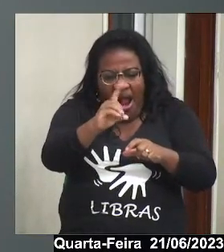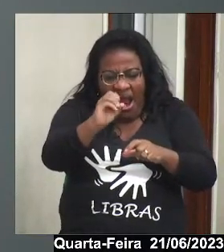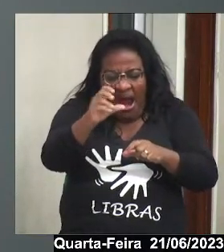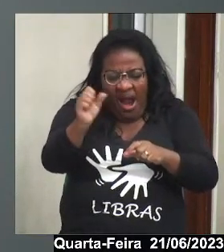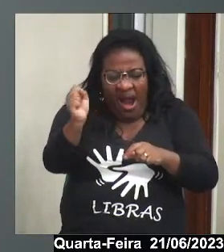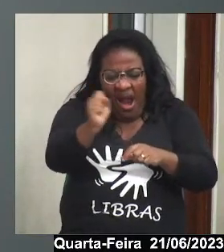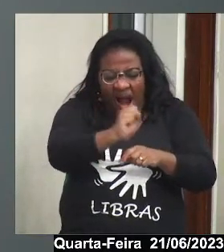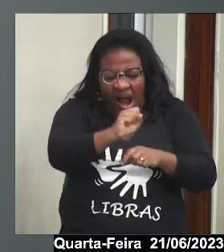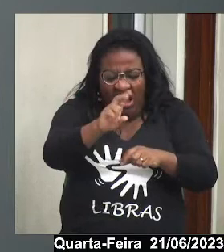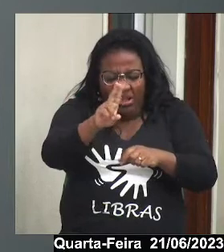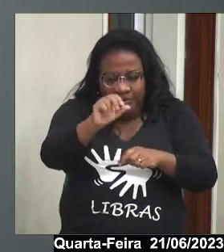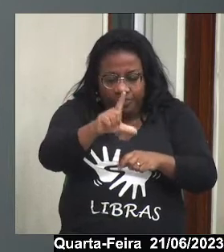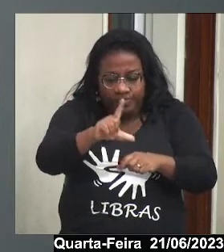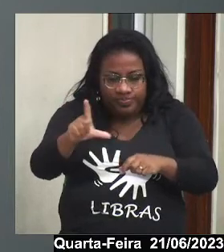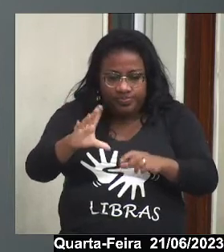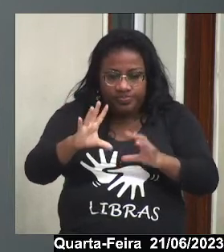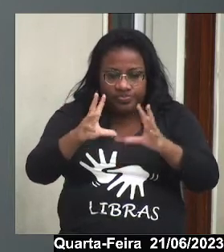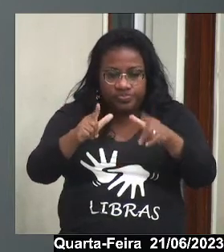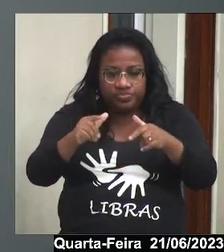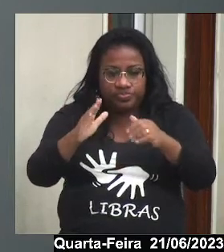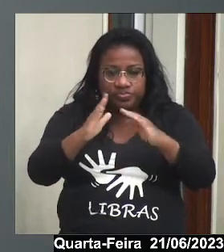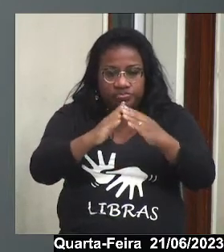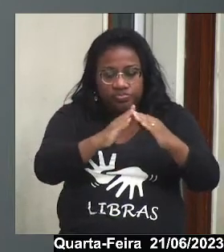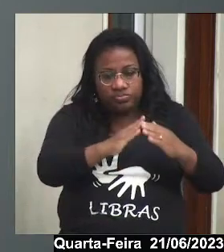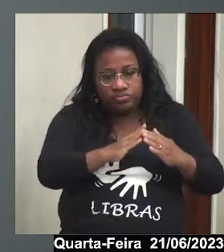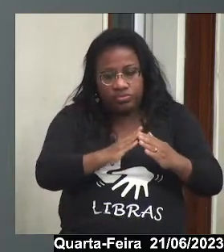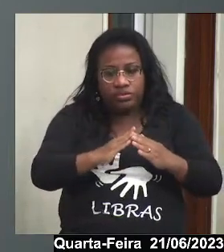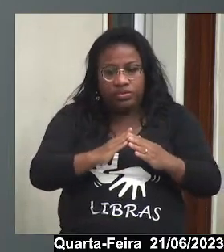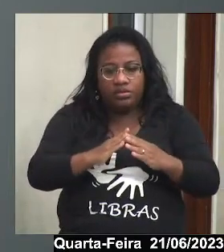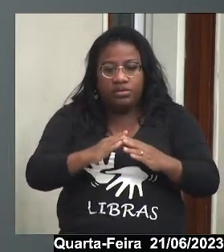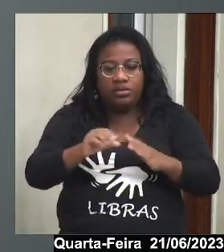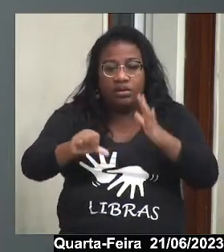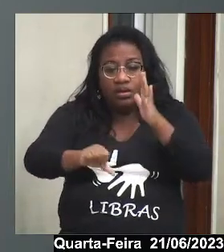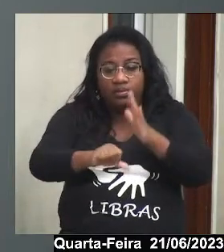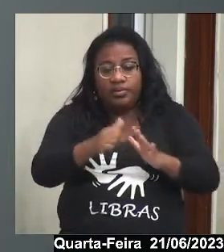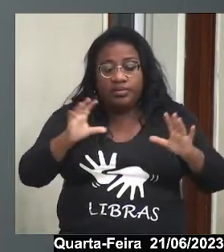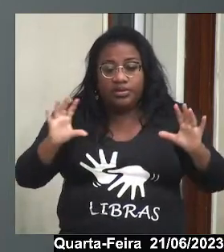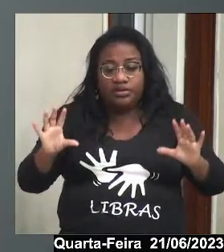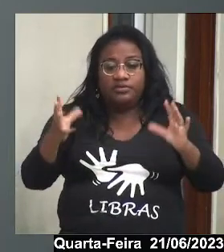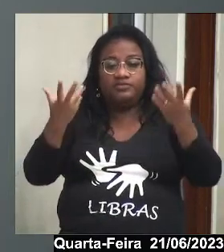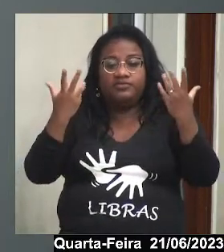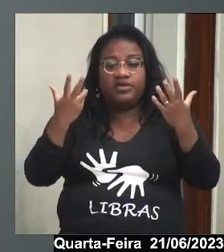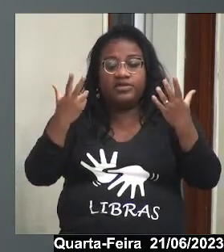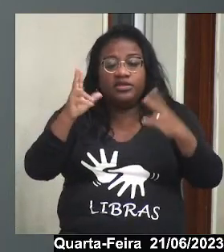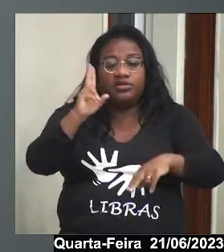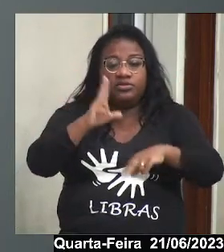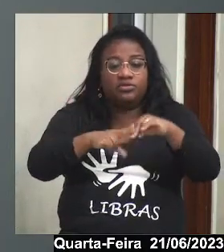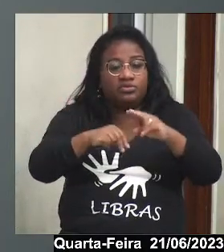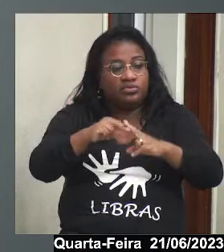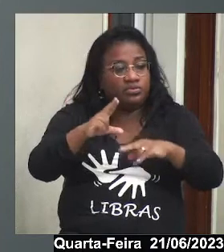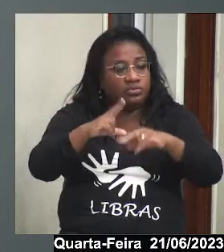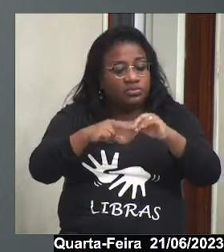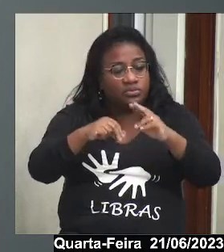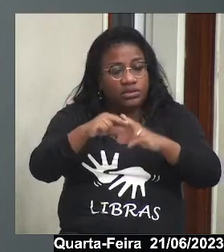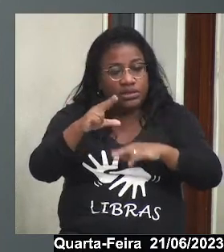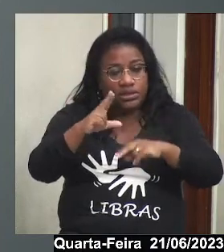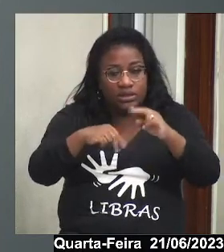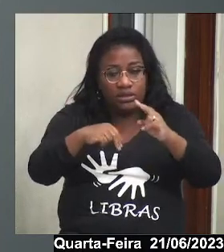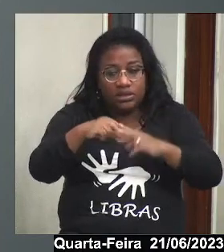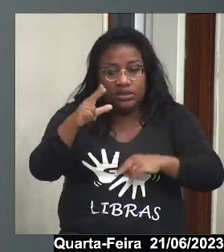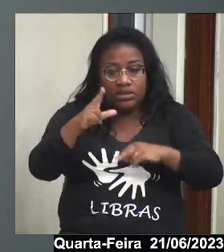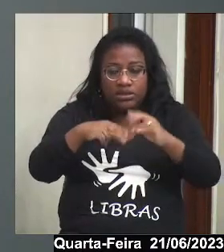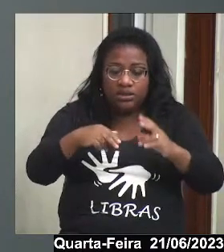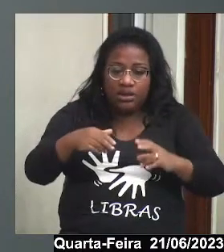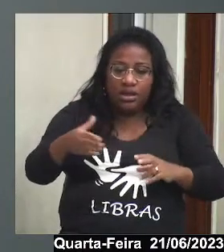ações, limpando a área pública. Os moradores lá vão organizar a primeira festa junina do Vale do Sol, depois de muitos anos. Teve